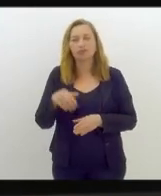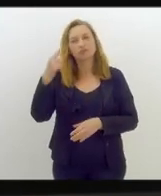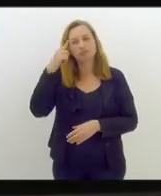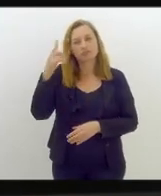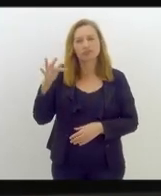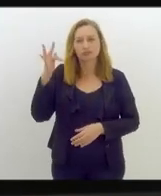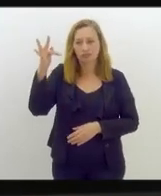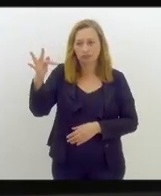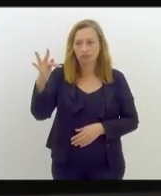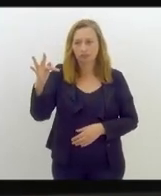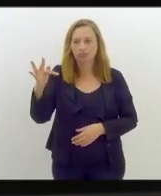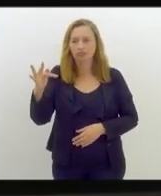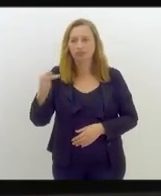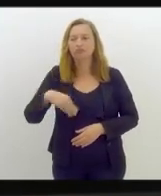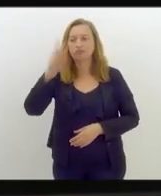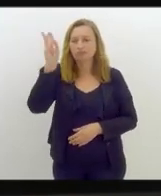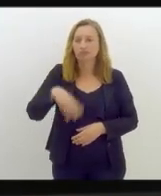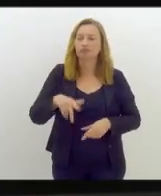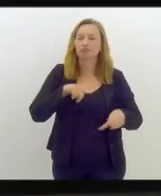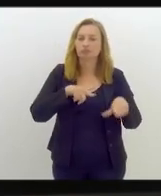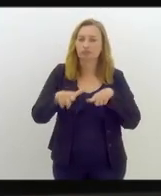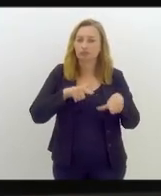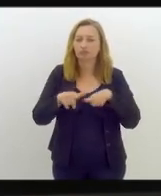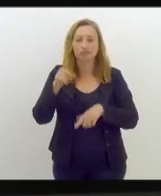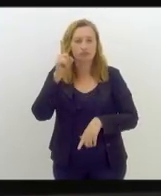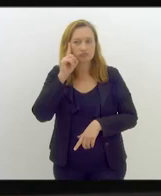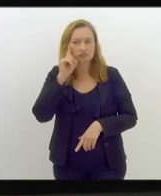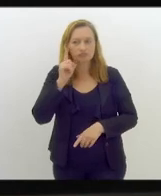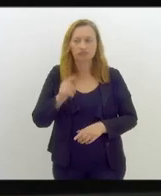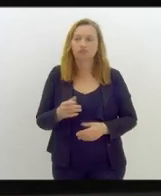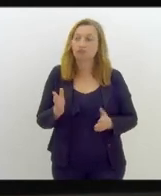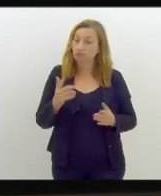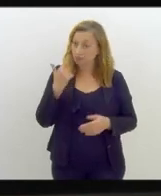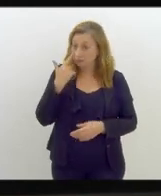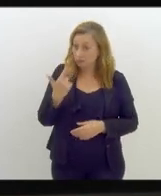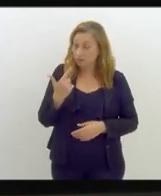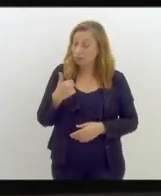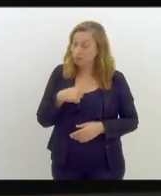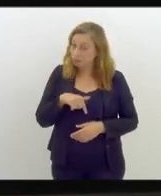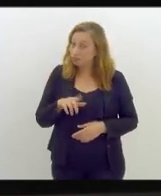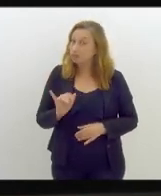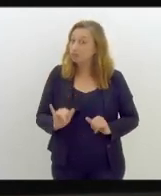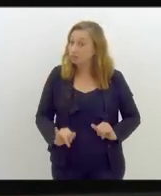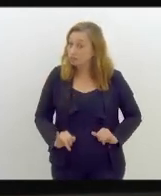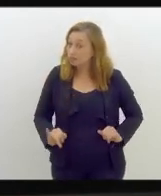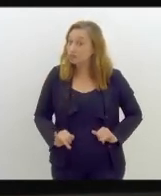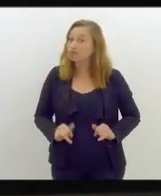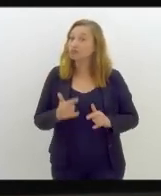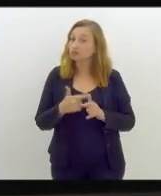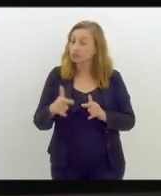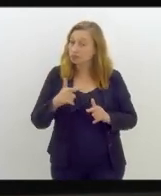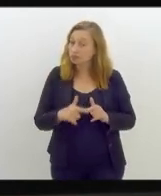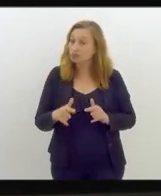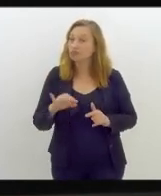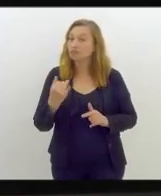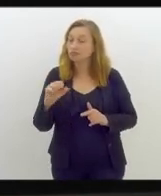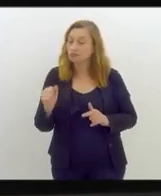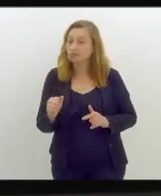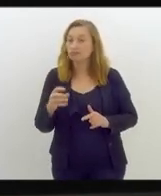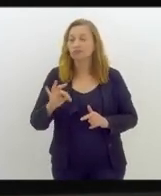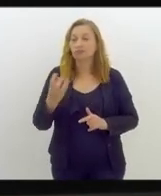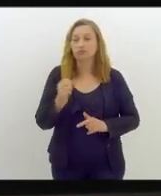futuro, votou pensando em quem trabalha, quem está ali no dia a dia. E olha que eu sofri muitos problemas nessa campanha, deputada Marta